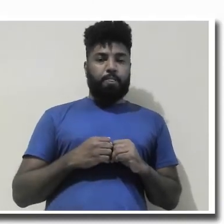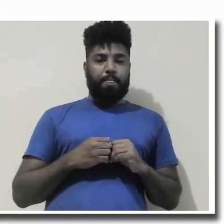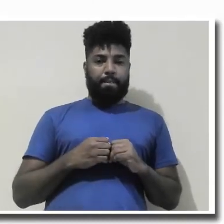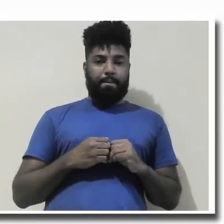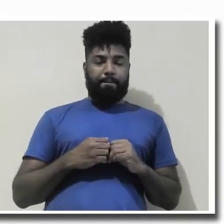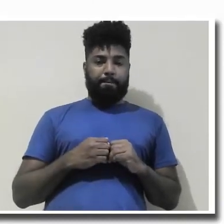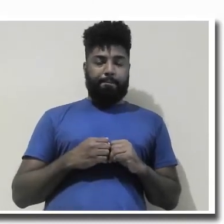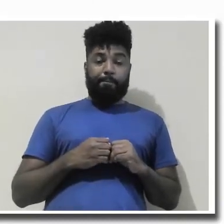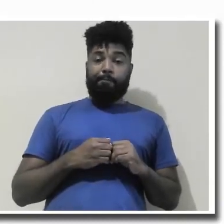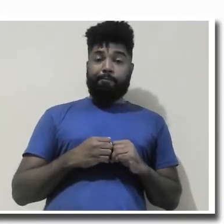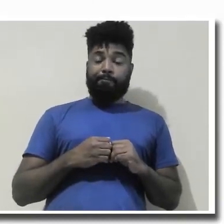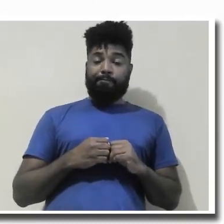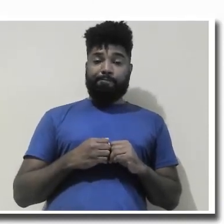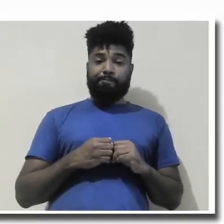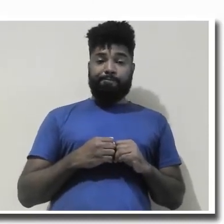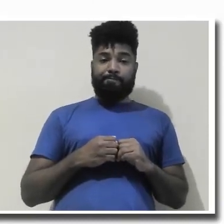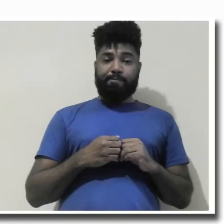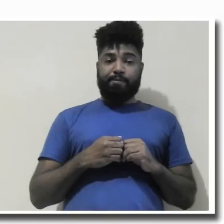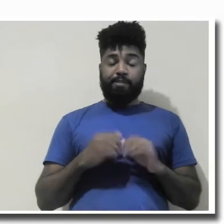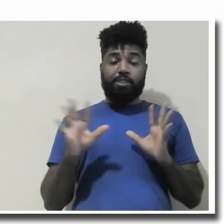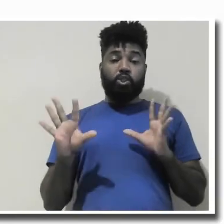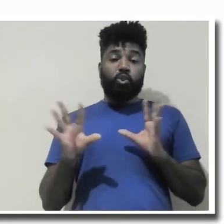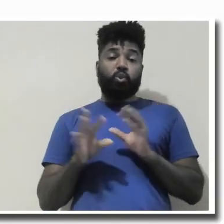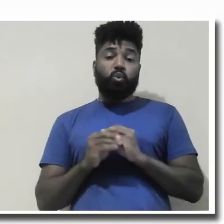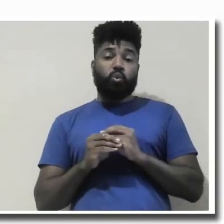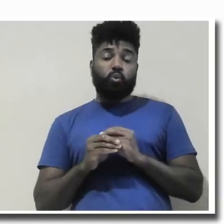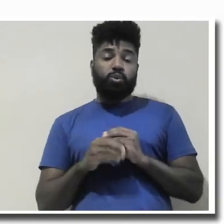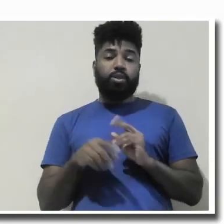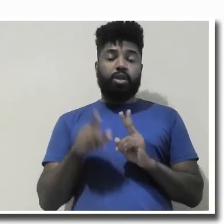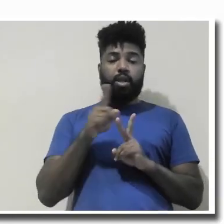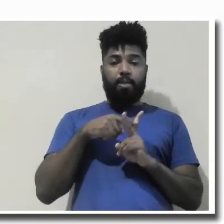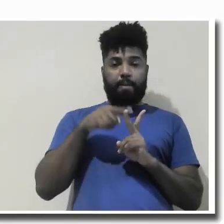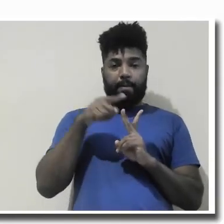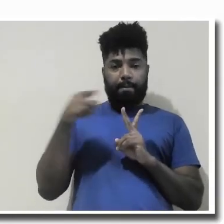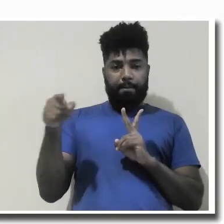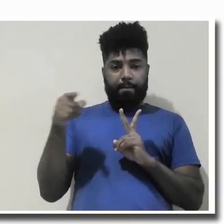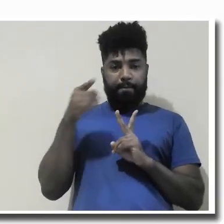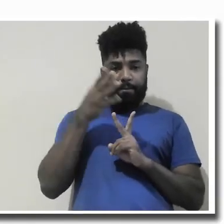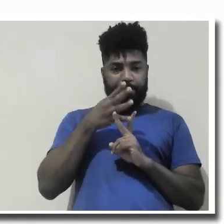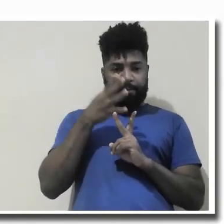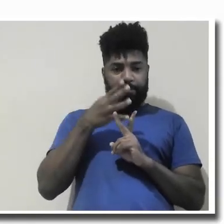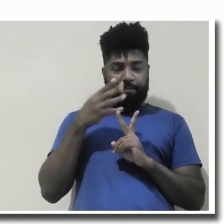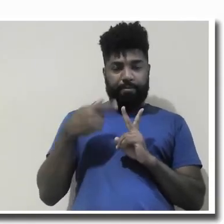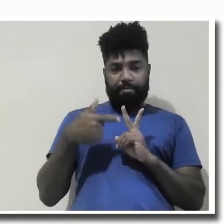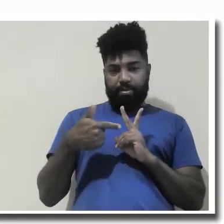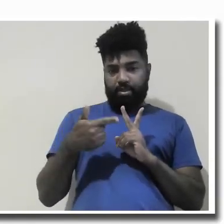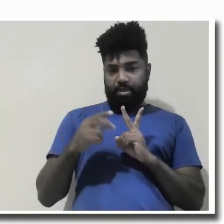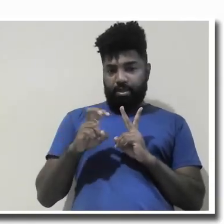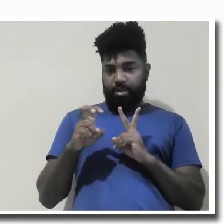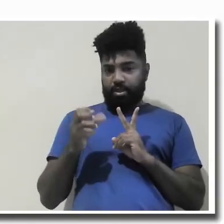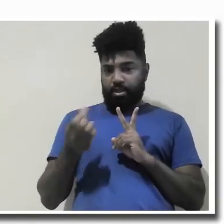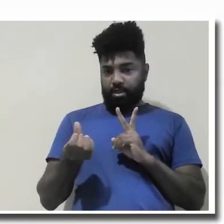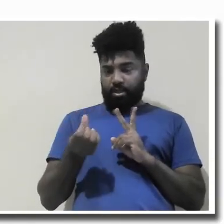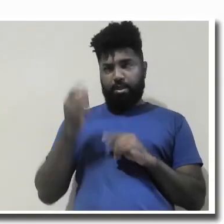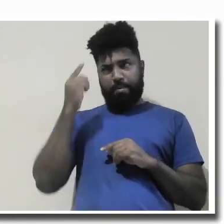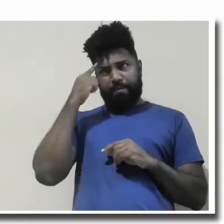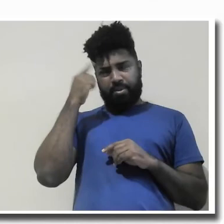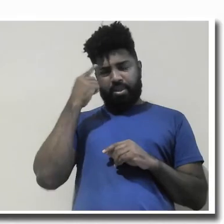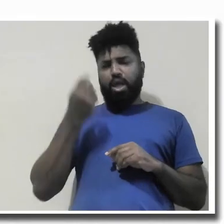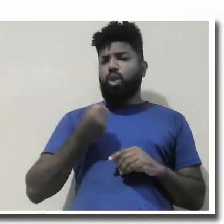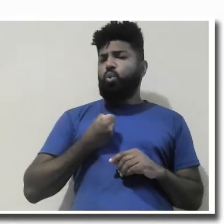Para responder qual é o resultado da raiz quarta de 256, basta pensar qual